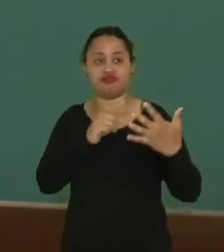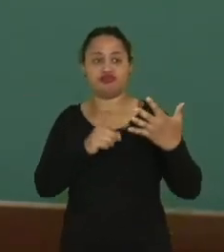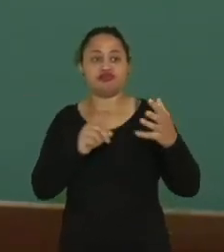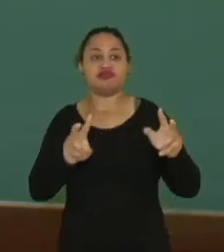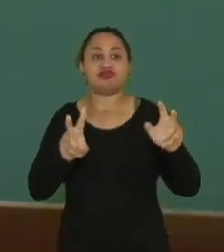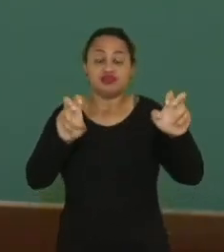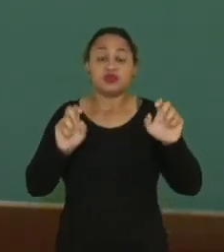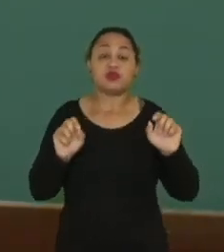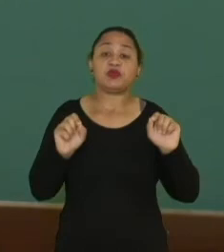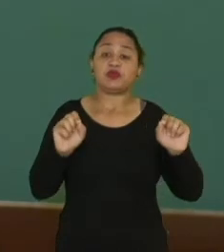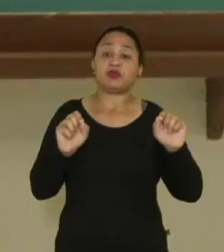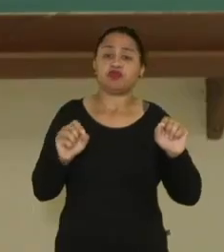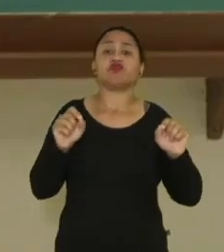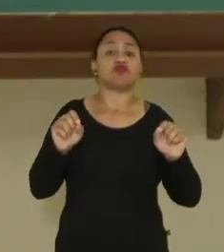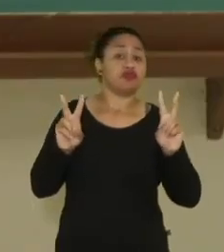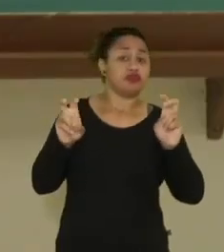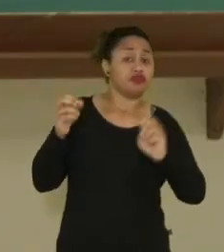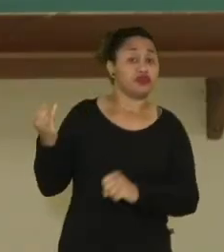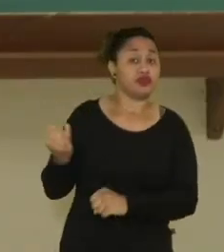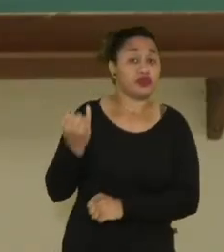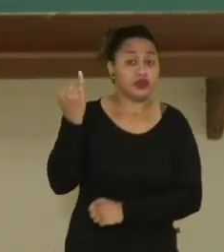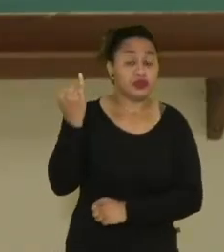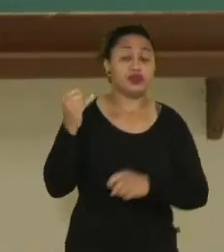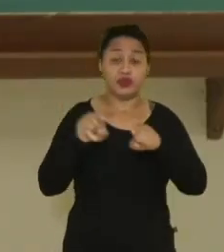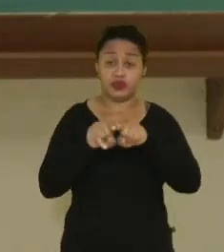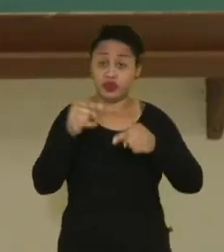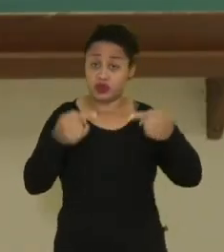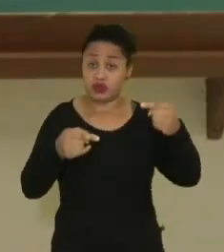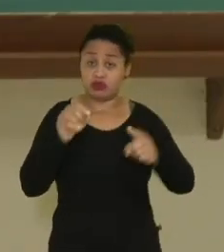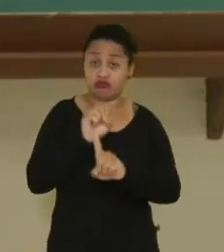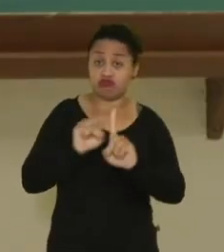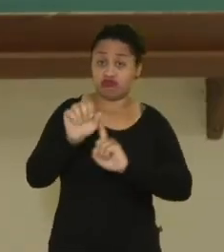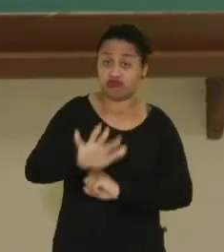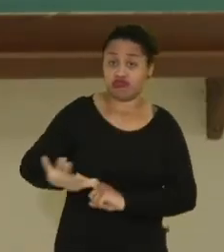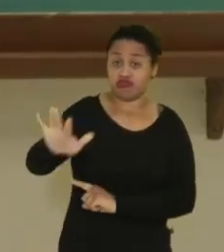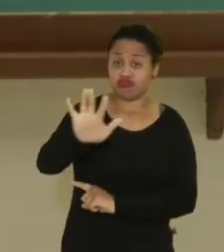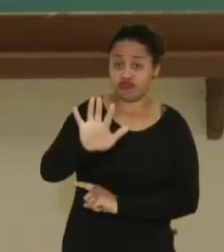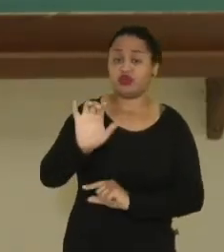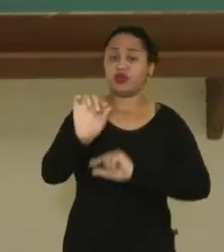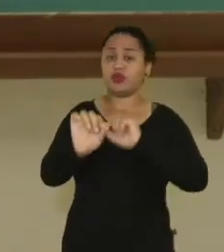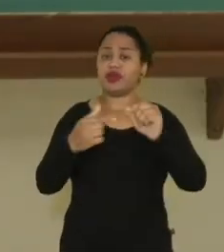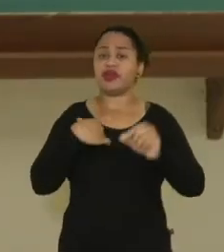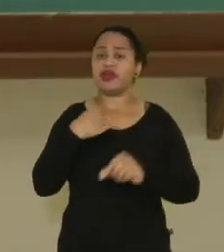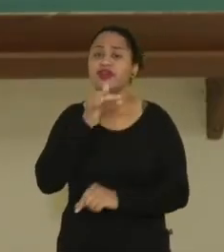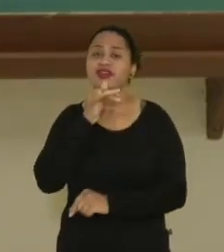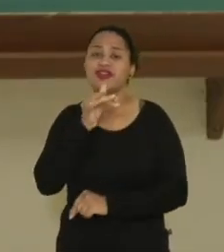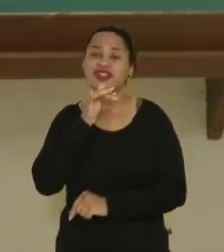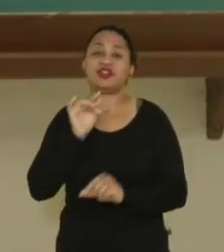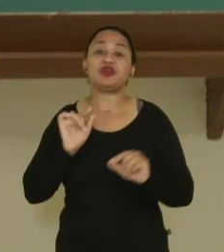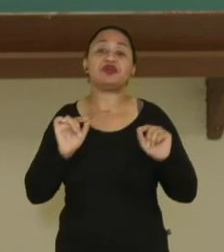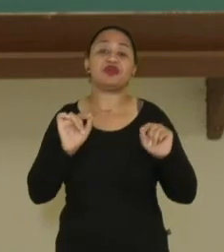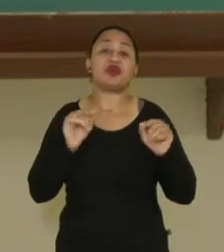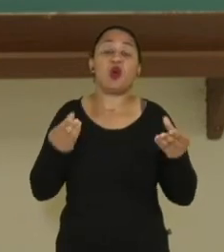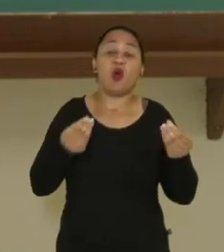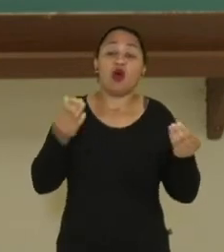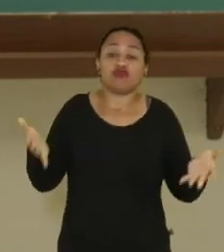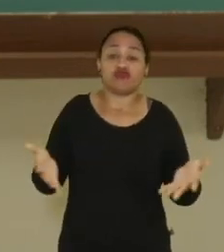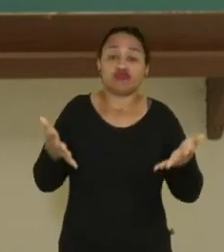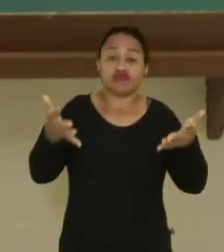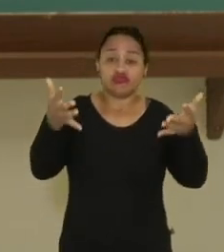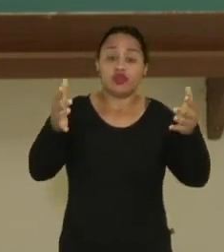vai assuntos de relevância discussão social no nosso exemplo é sobre como